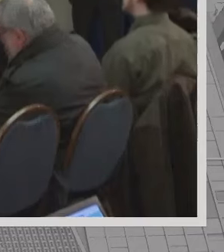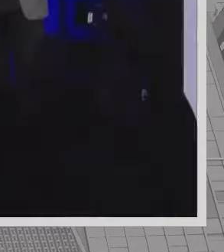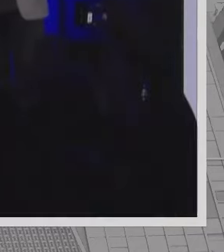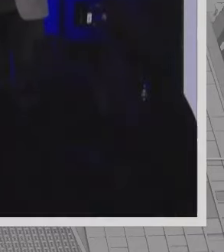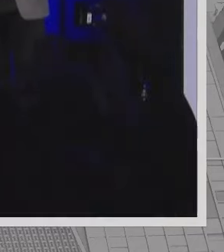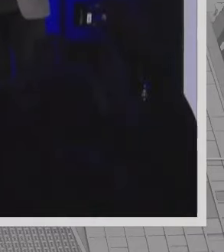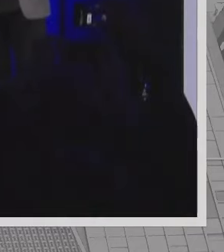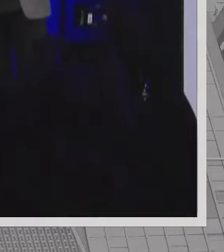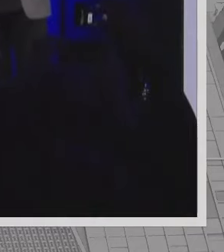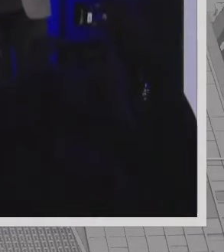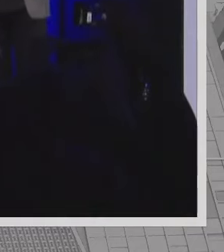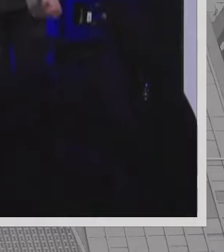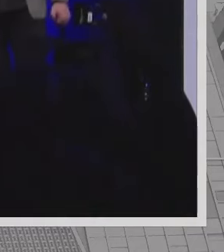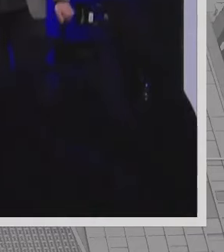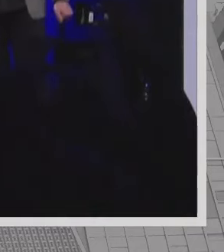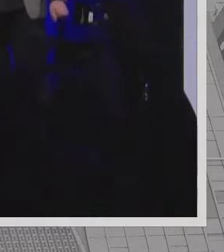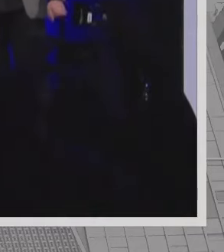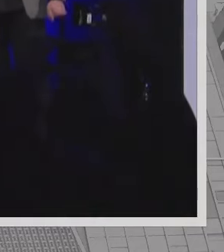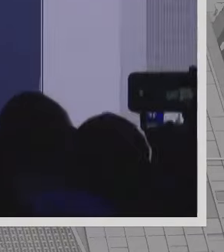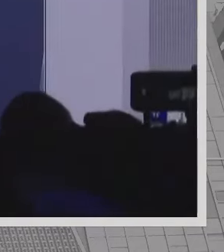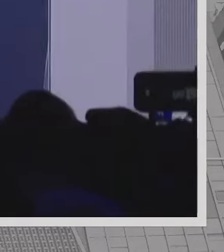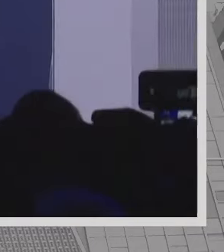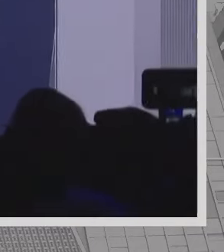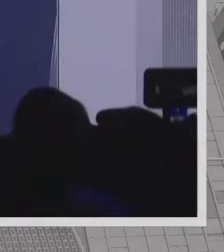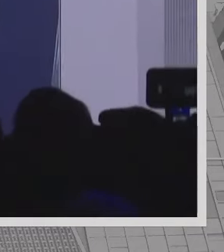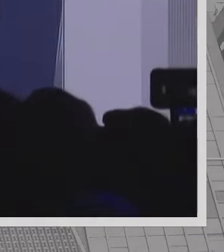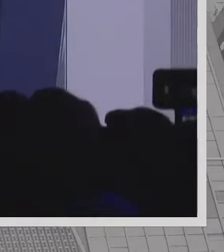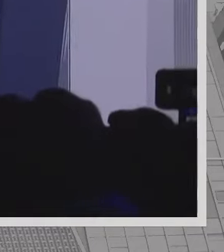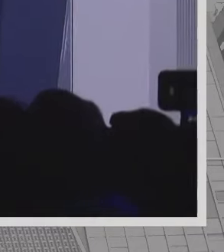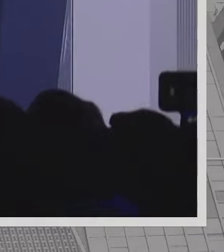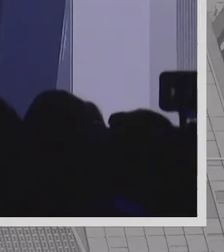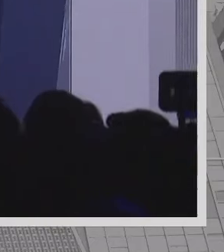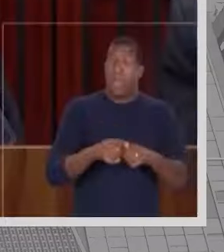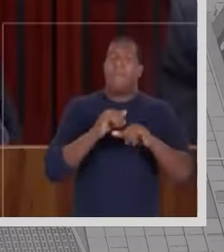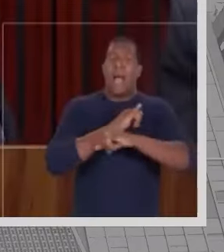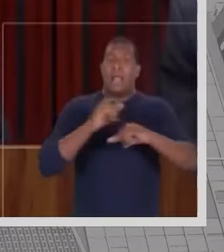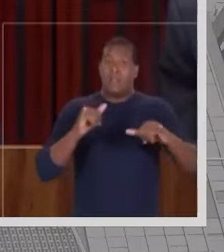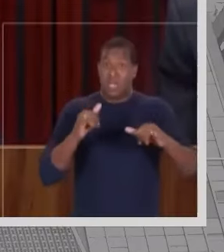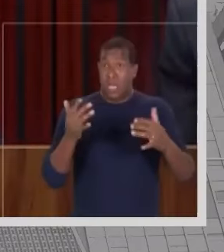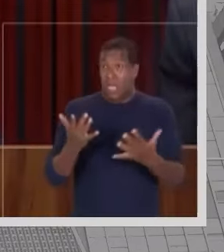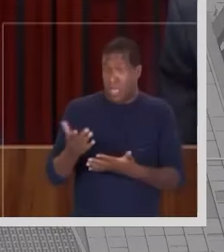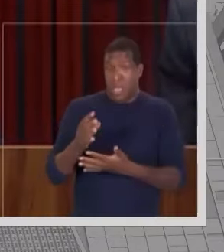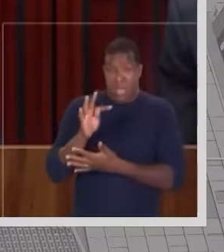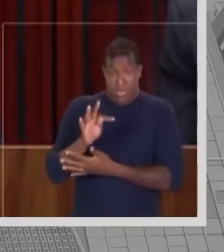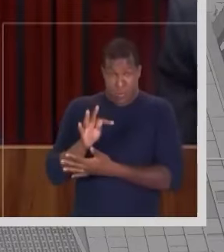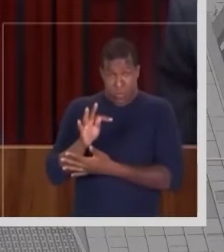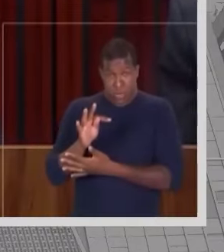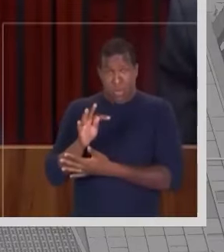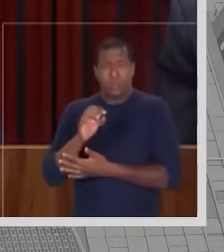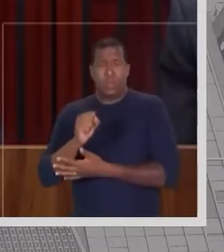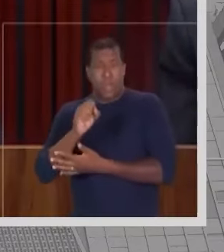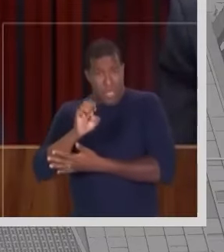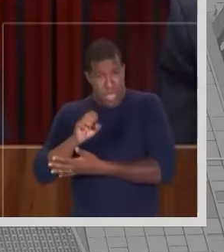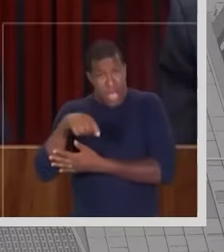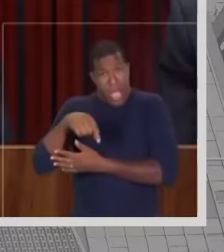um convite para que ele preste esclarecimentos à Comissão de Segurança Pública via videoconferência.